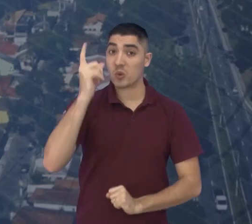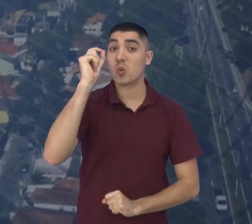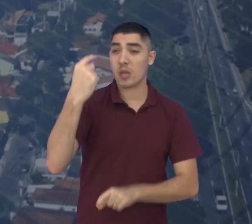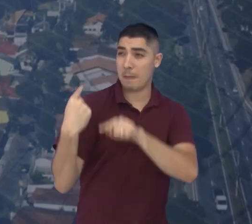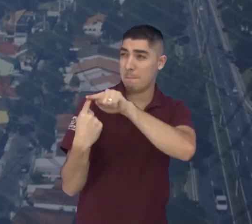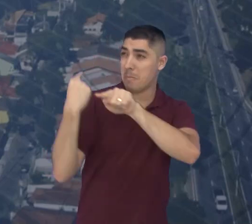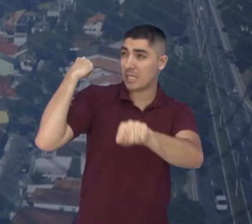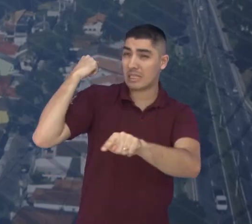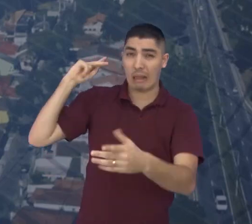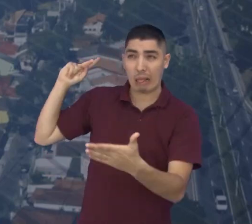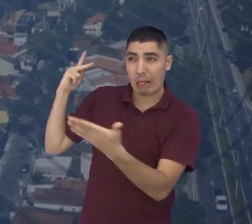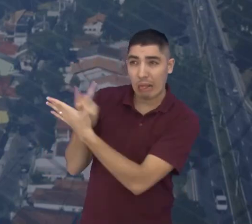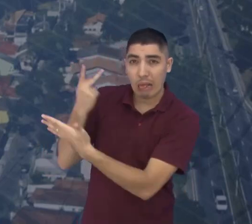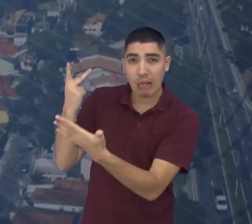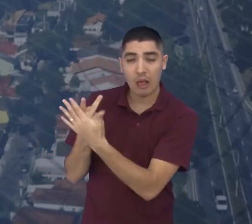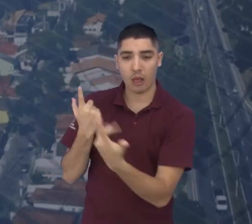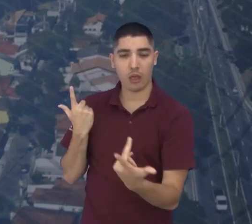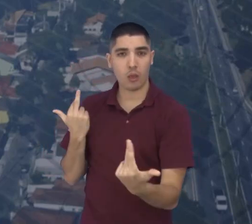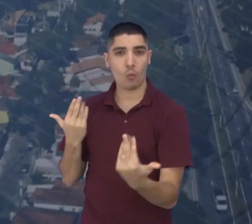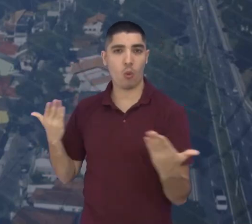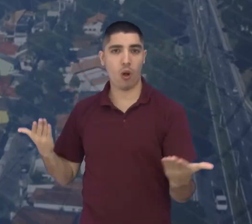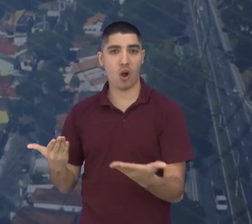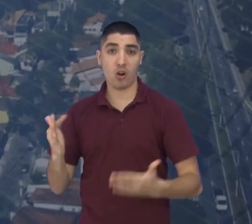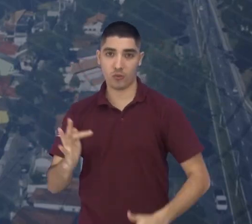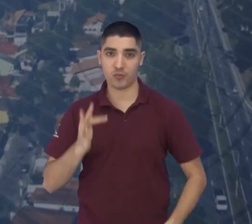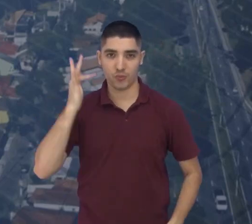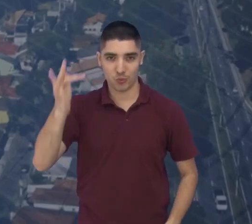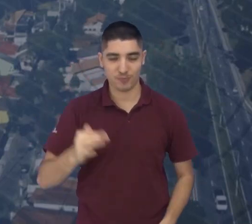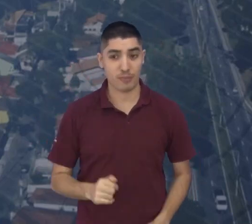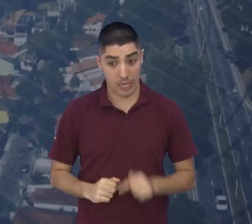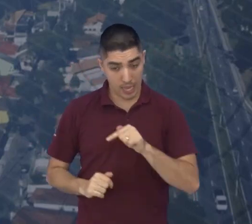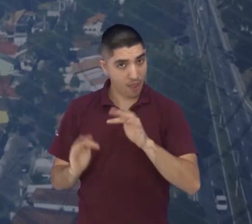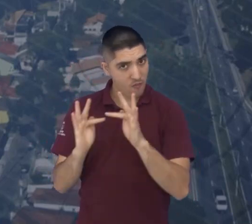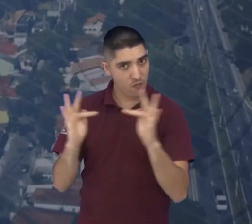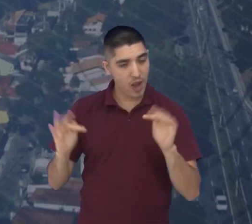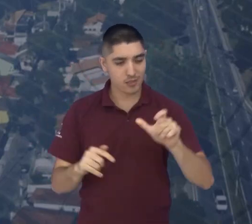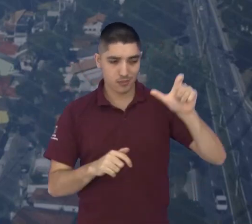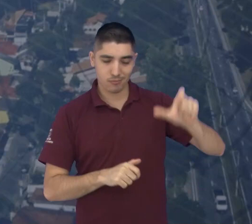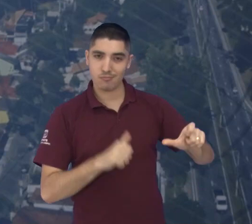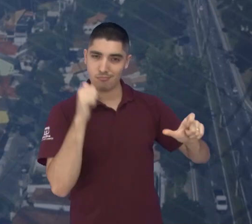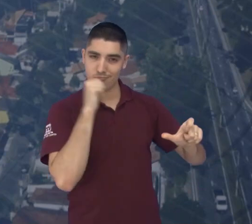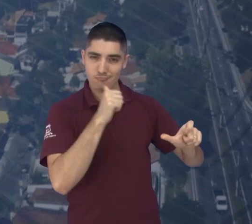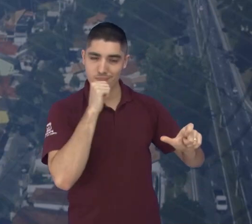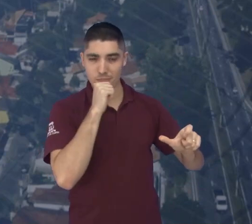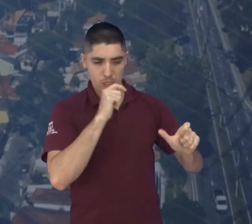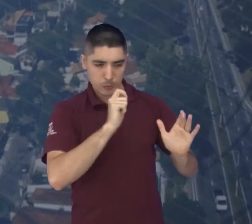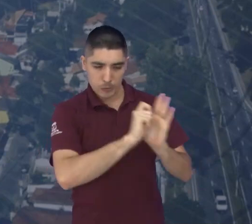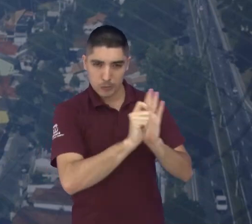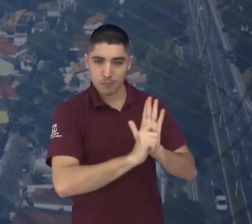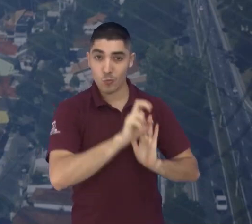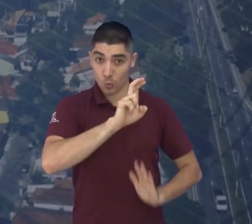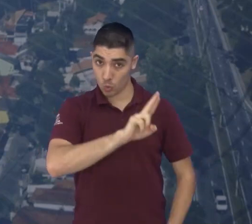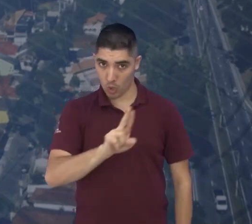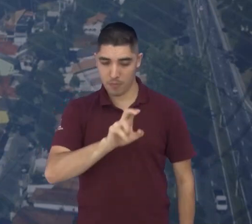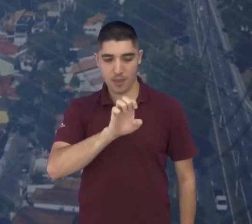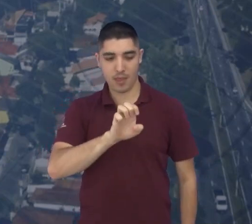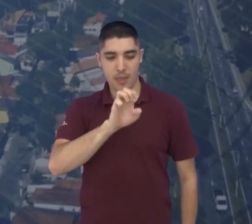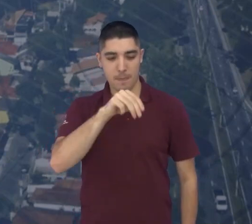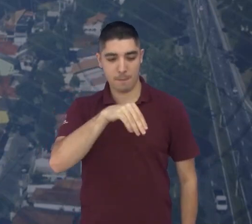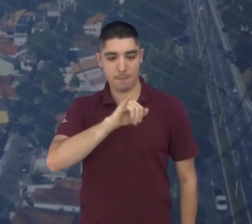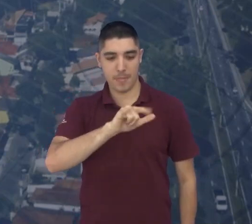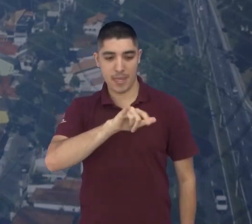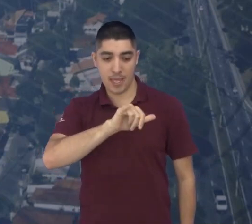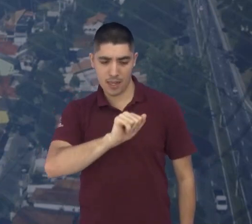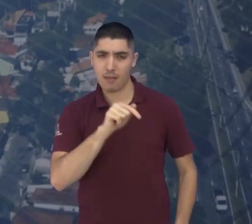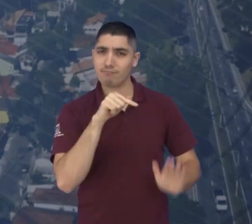os mesmos erros do passado. A frase eternizada pela escritora e historiadora Emília da Costa faz